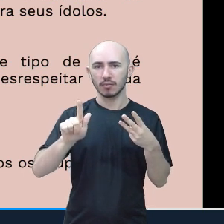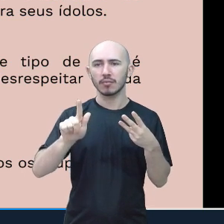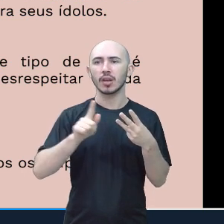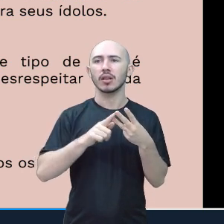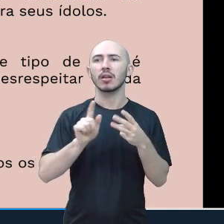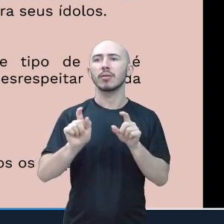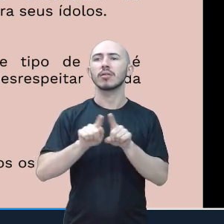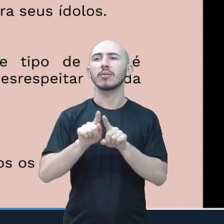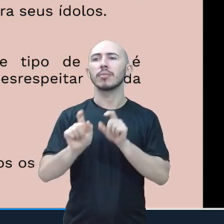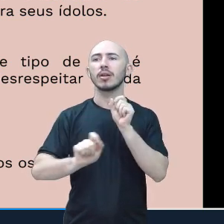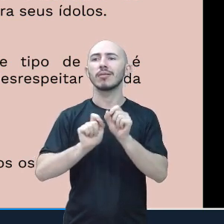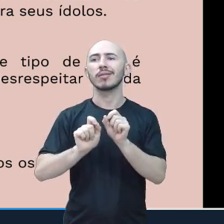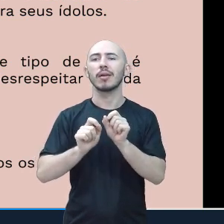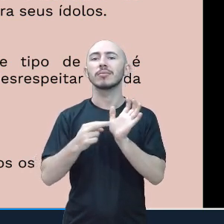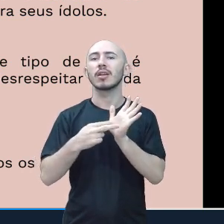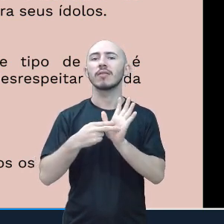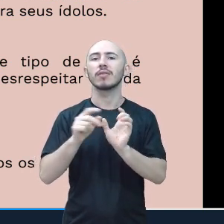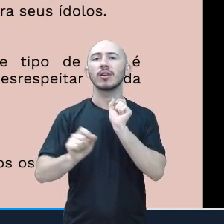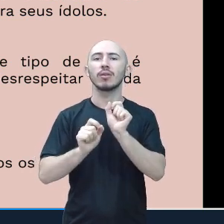os fãs